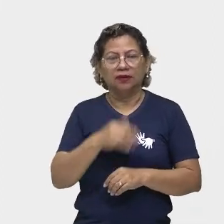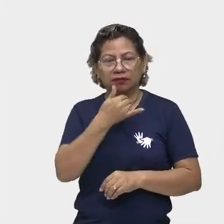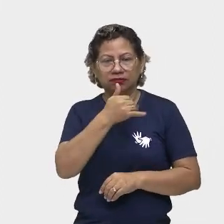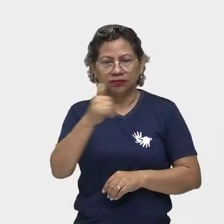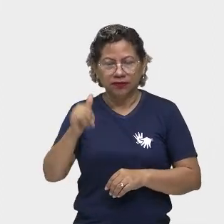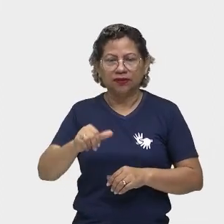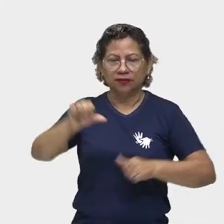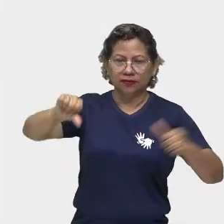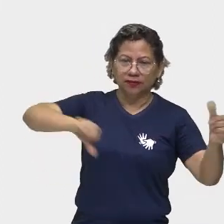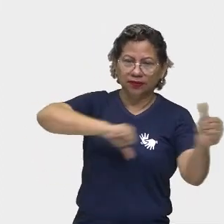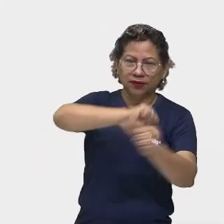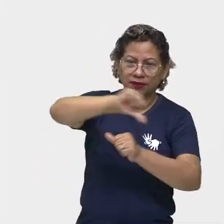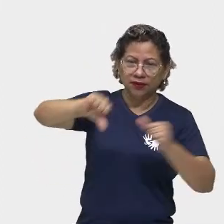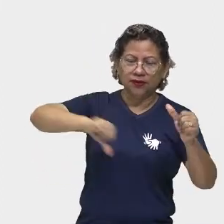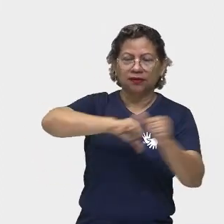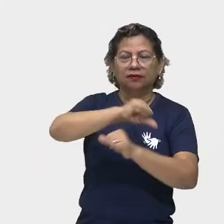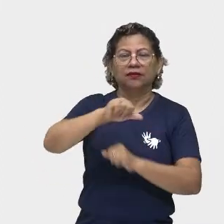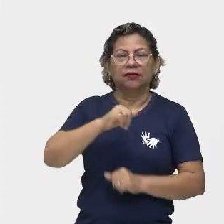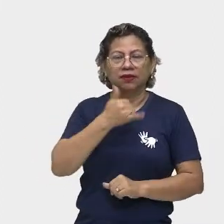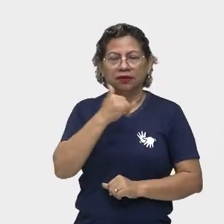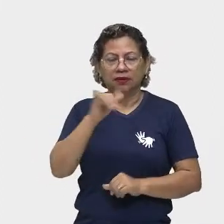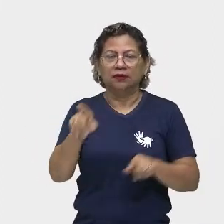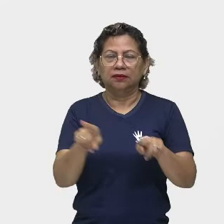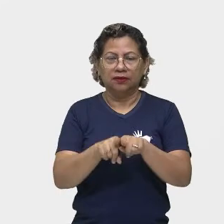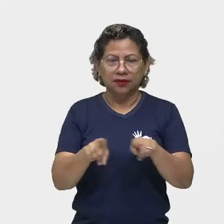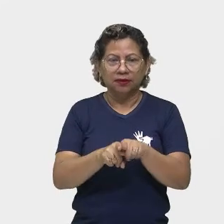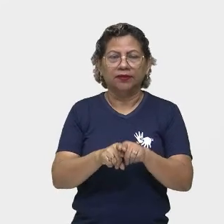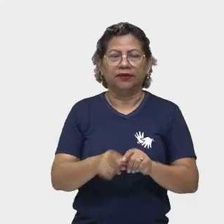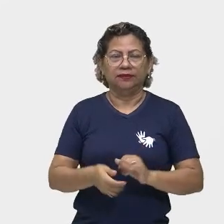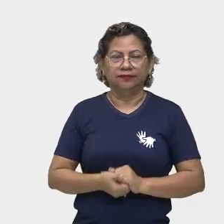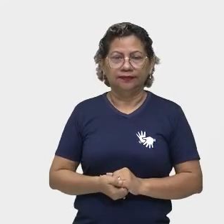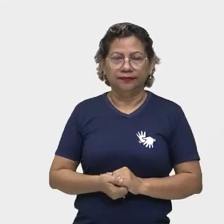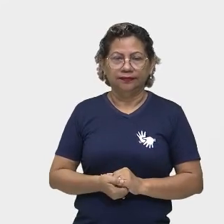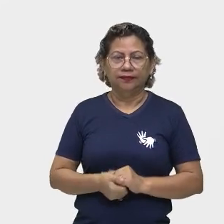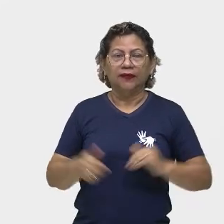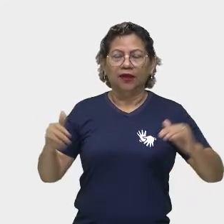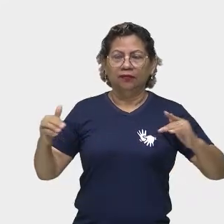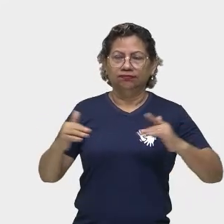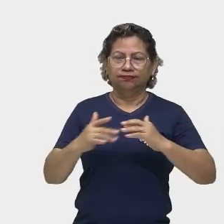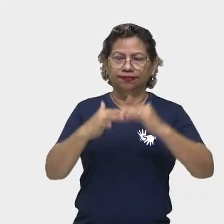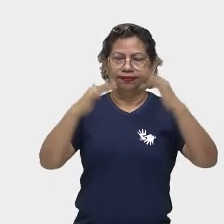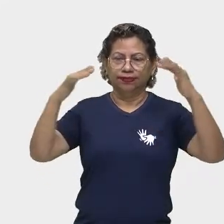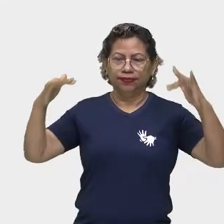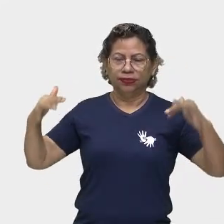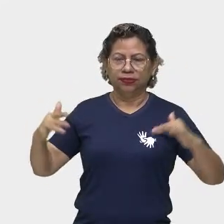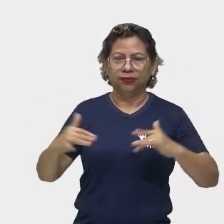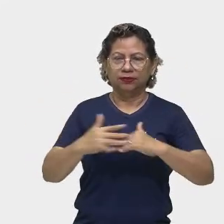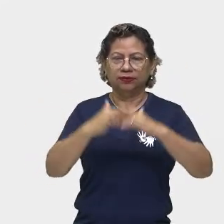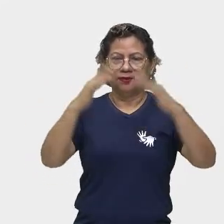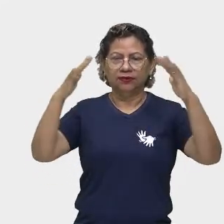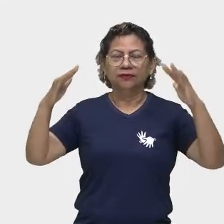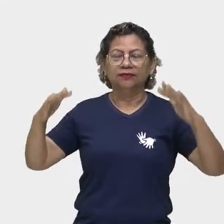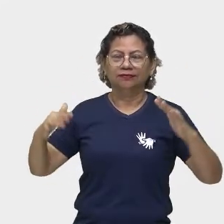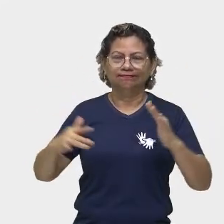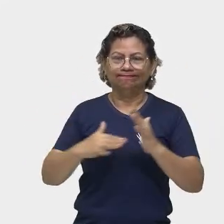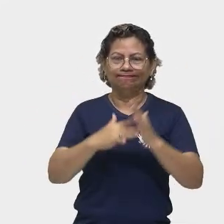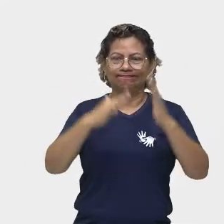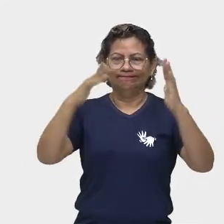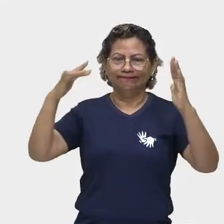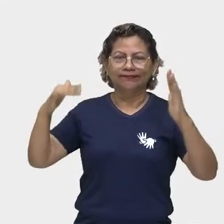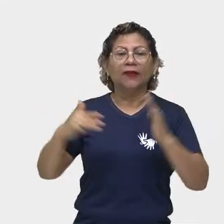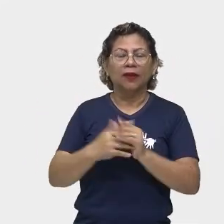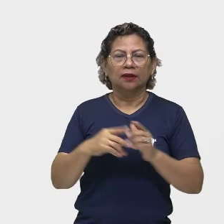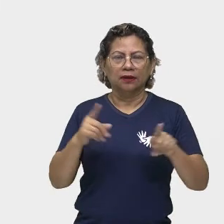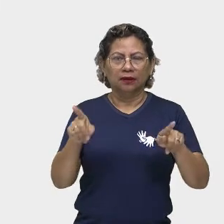vai transformar em energia também. E mares e oceanos, né? A gente tem a representação do mar, porque ele também